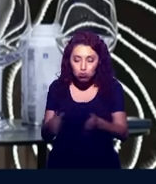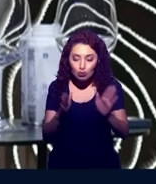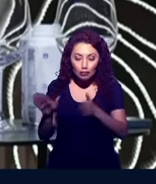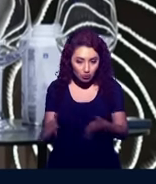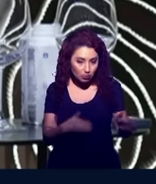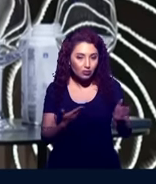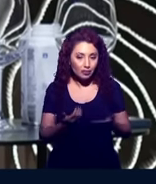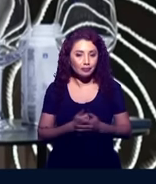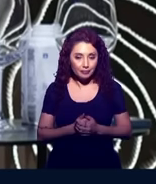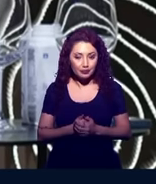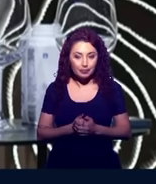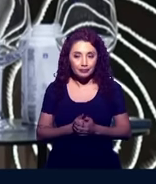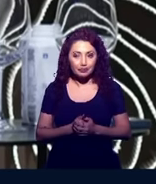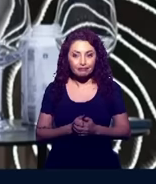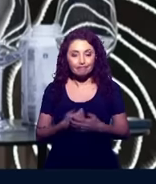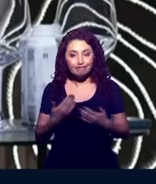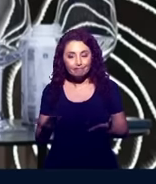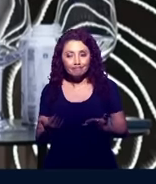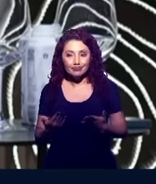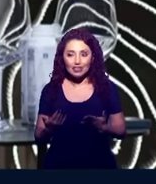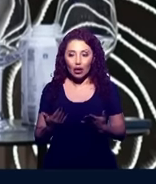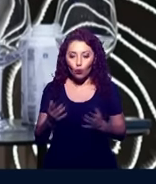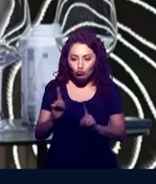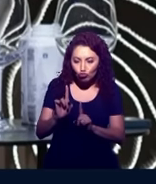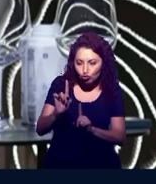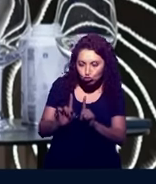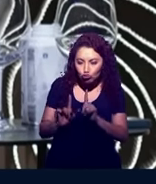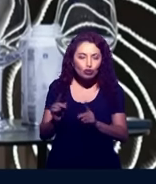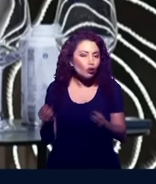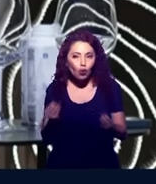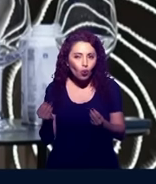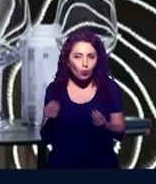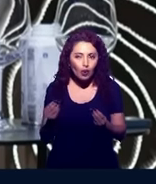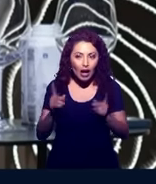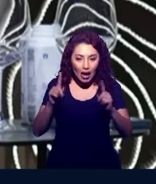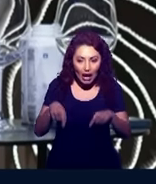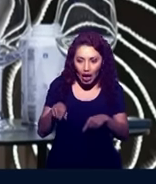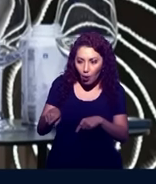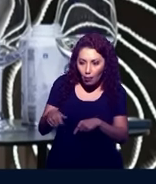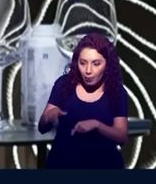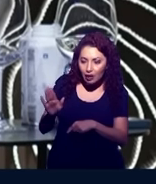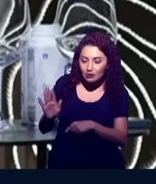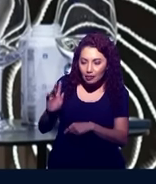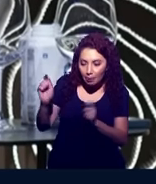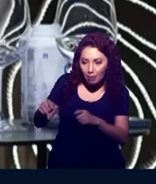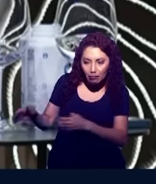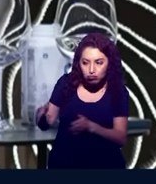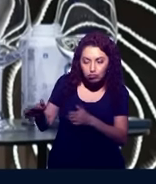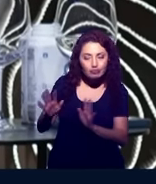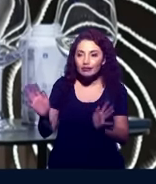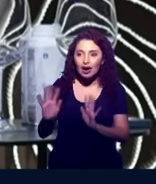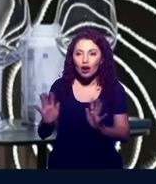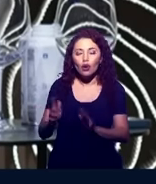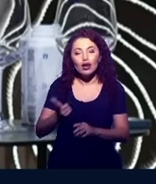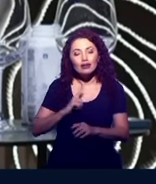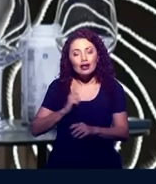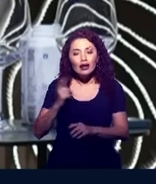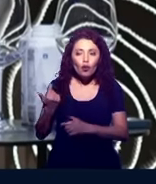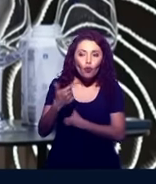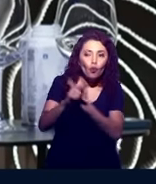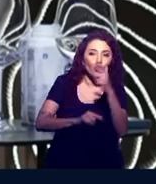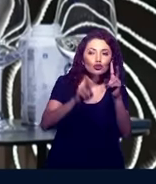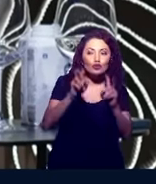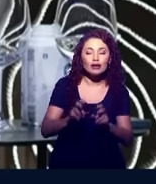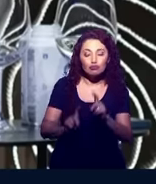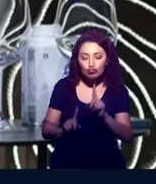dá pelo mais competente na produção se dá por outros fatores exógenos a aquilo que deveria ser a